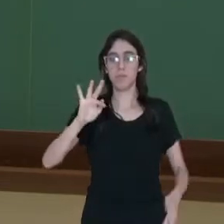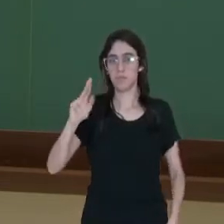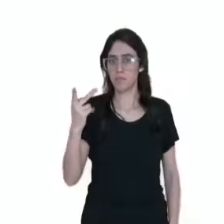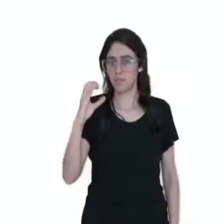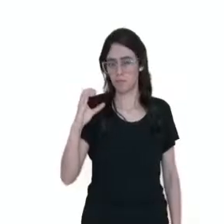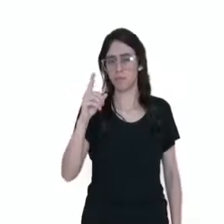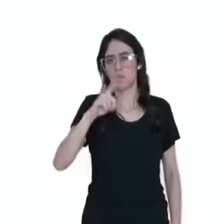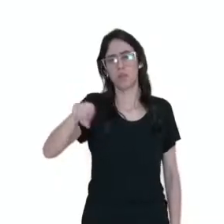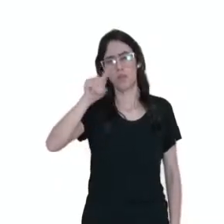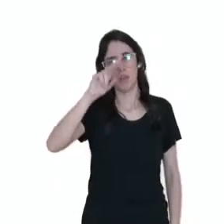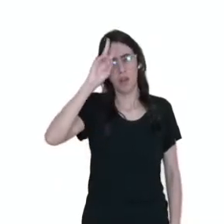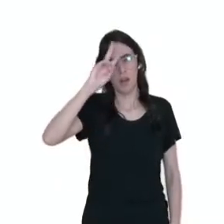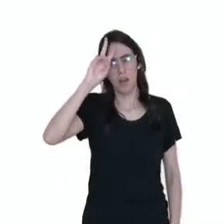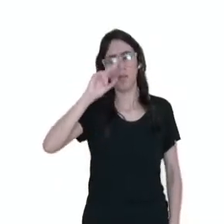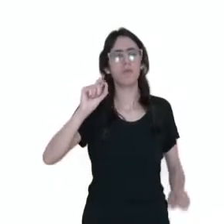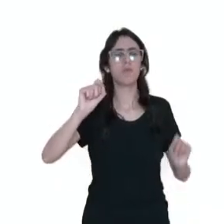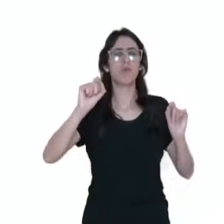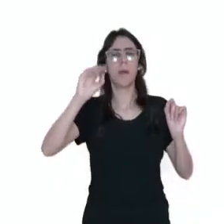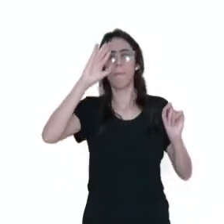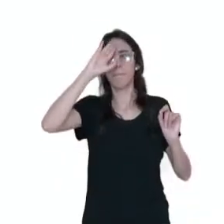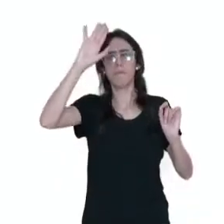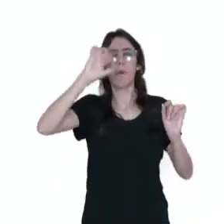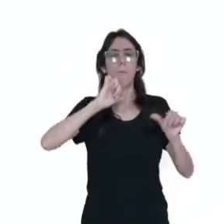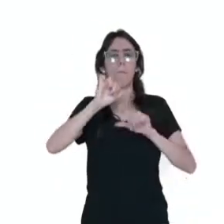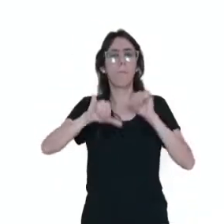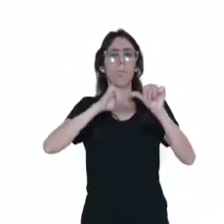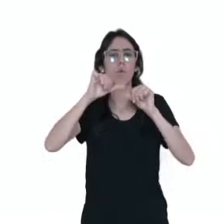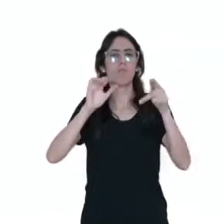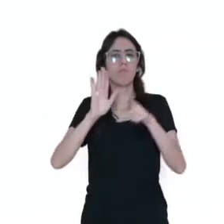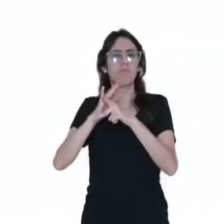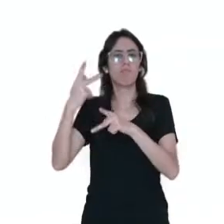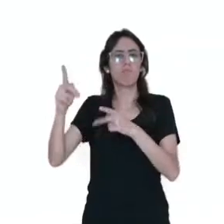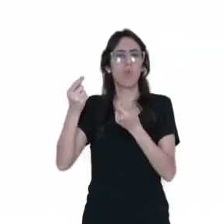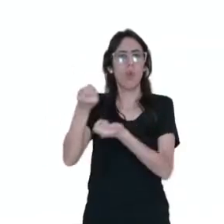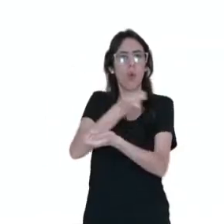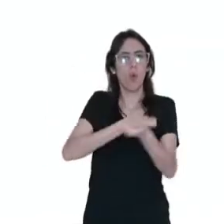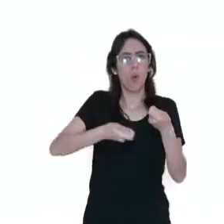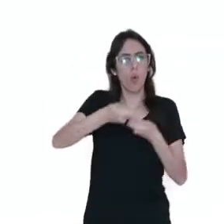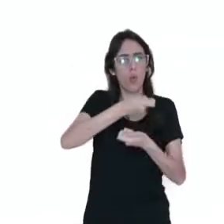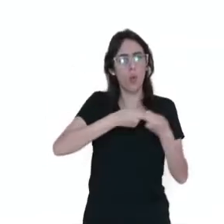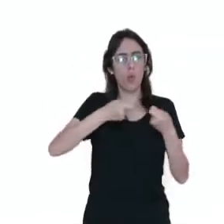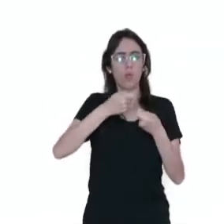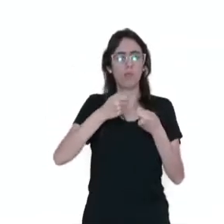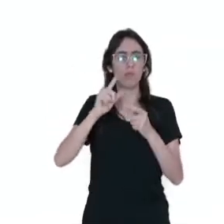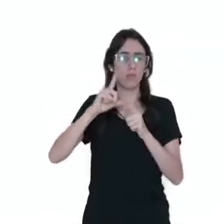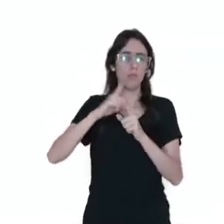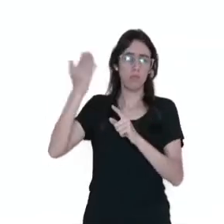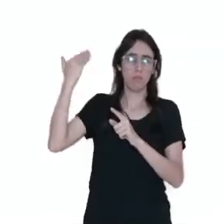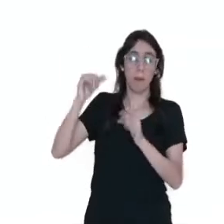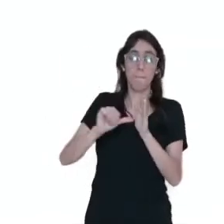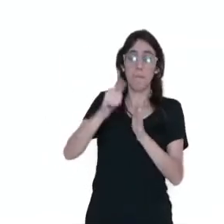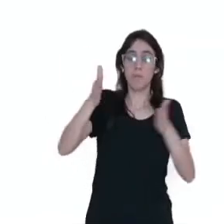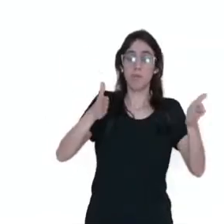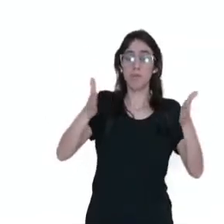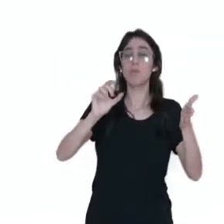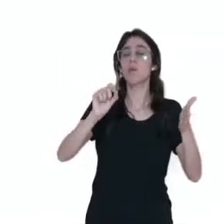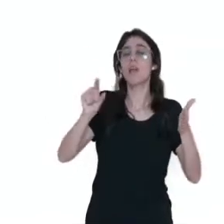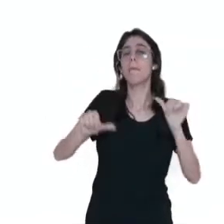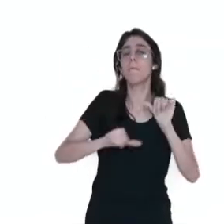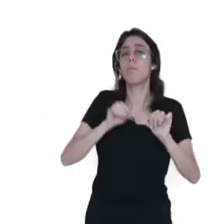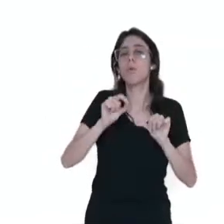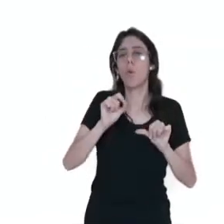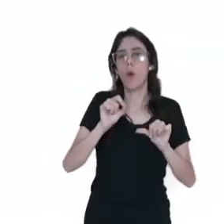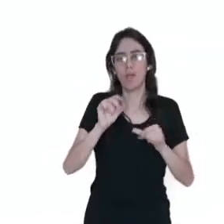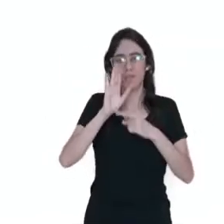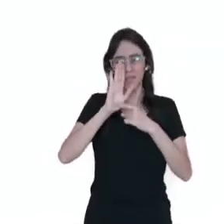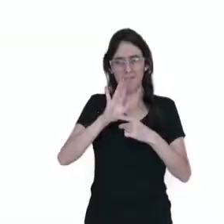Você lembra quais foram as principais mudanças introduzidas na economia desde o primeiro governo dele? Essa imagem na tela te